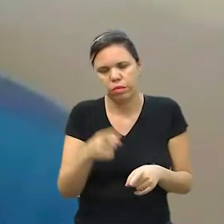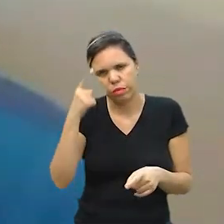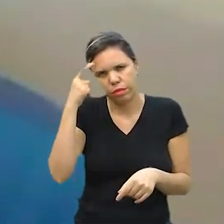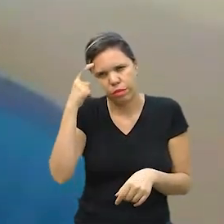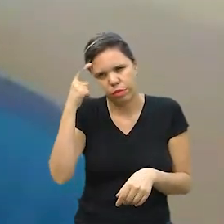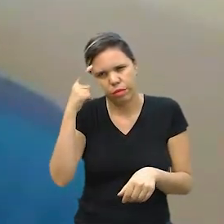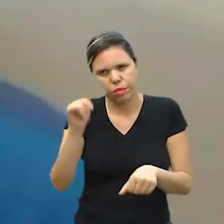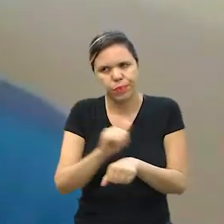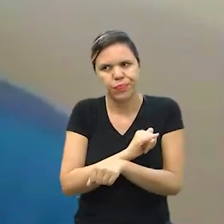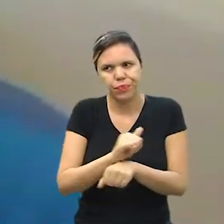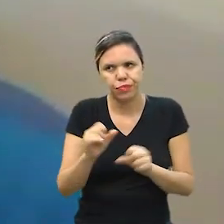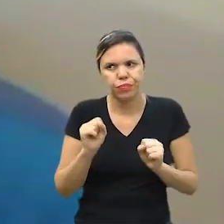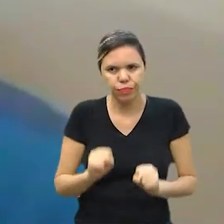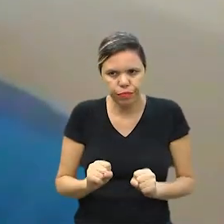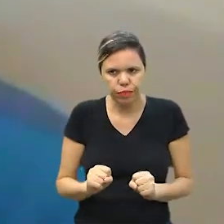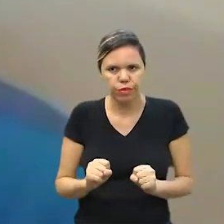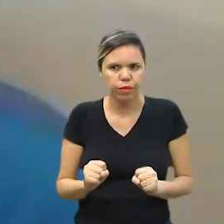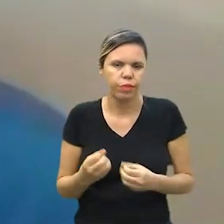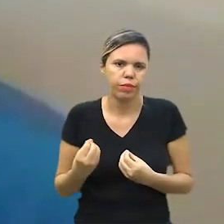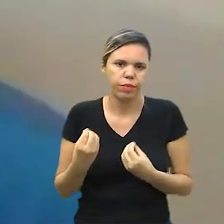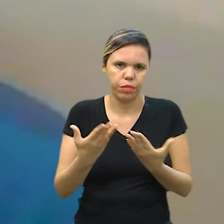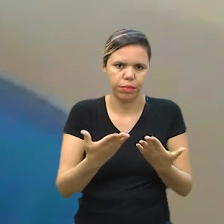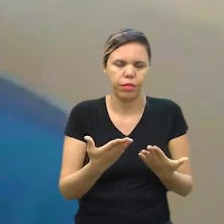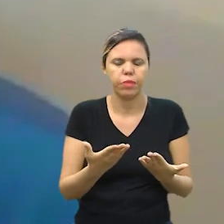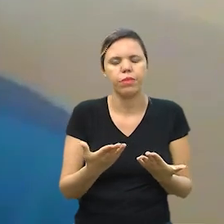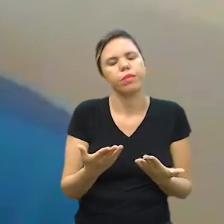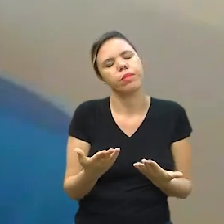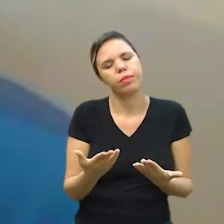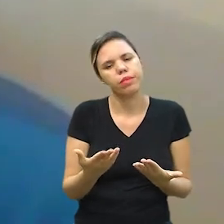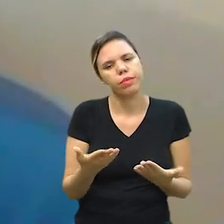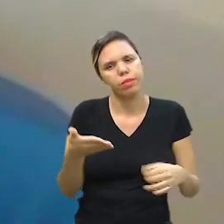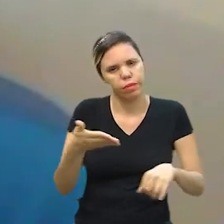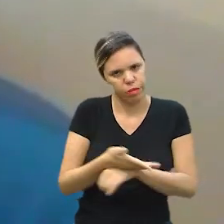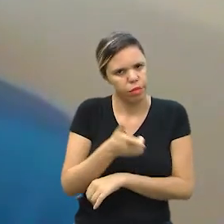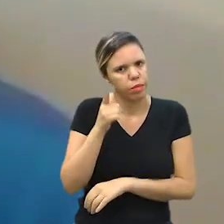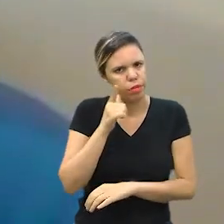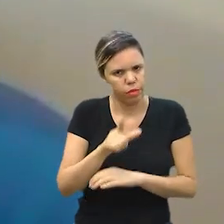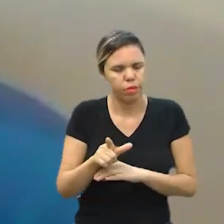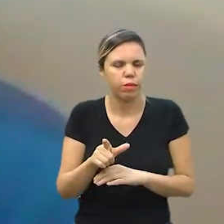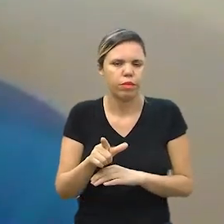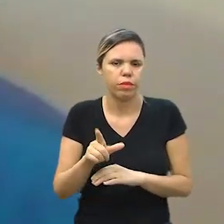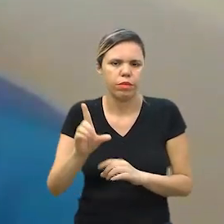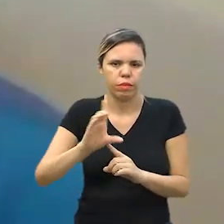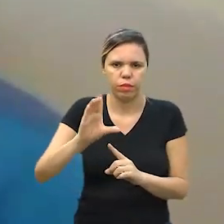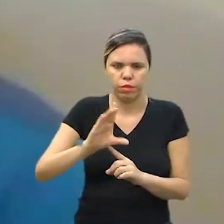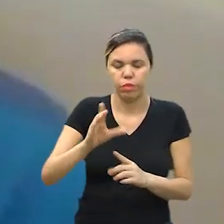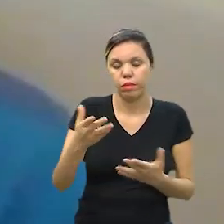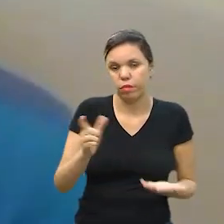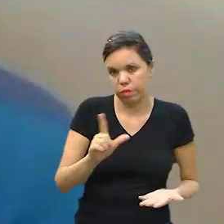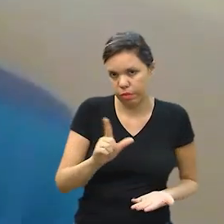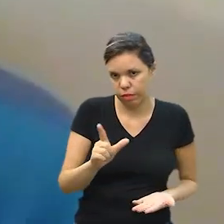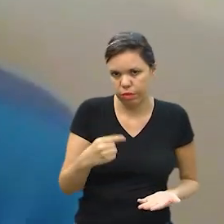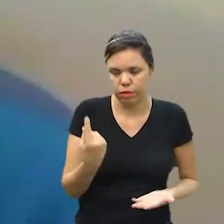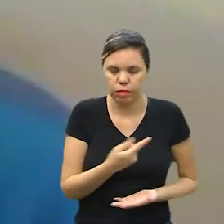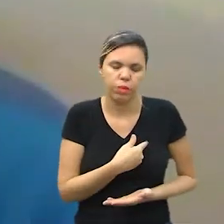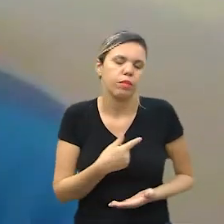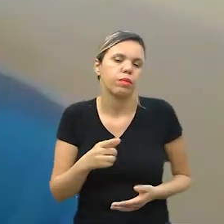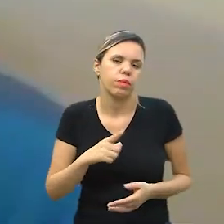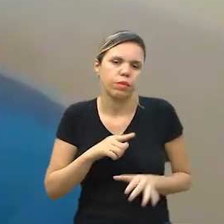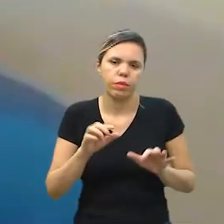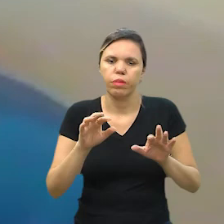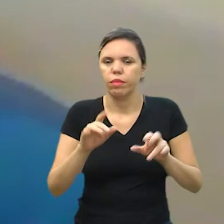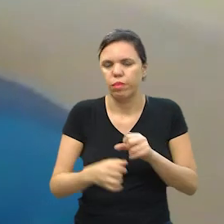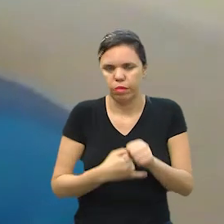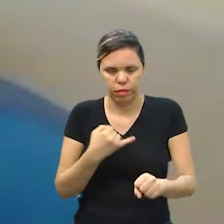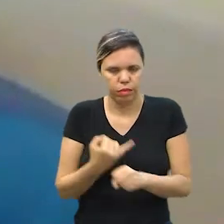que pensar em estratégias que possa dar para ele todo esse amplo acesso ao consumidor. É óbvio que, com as